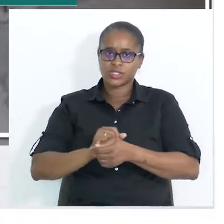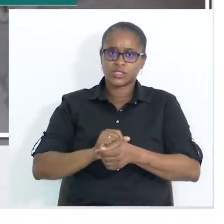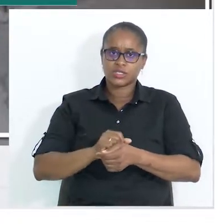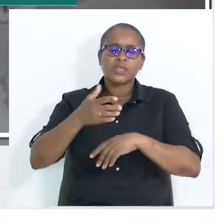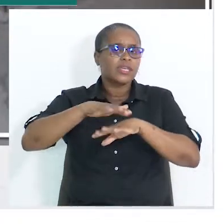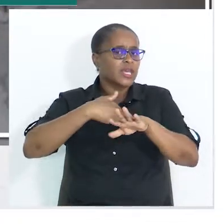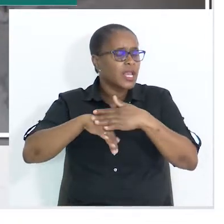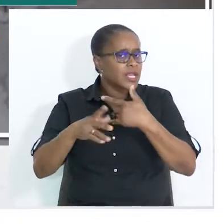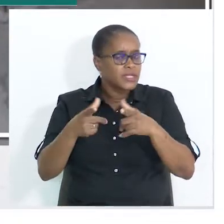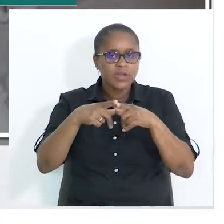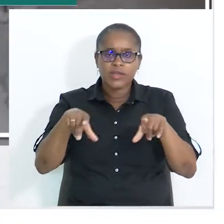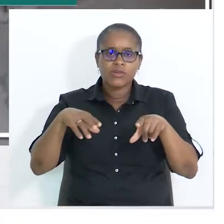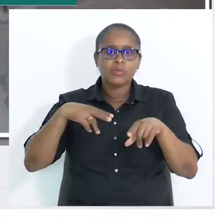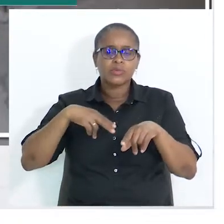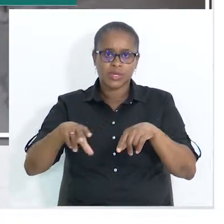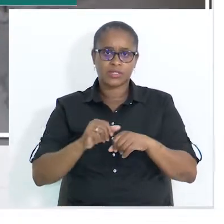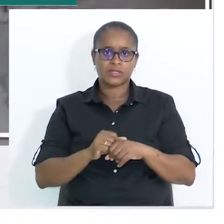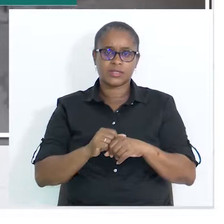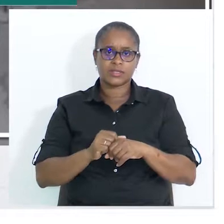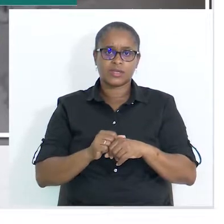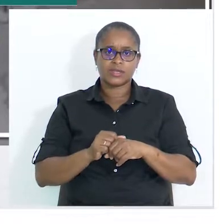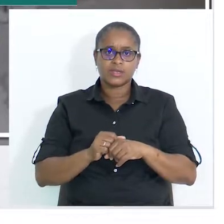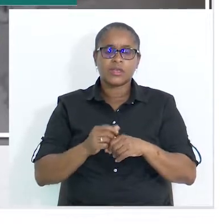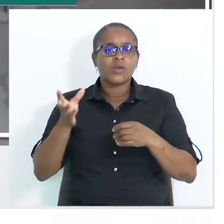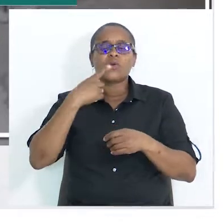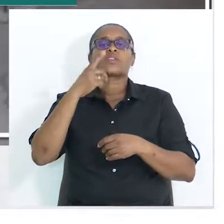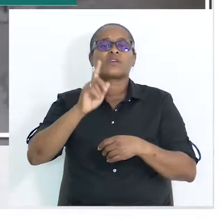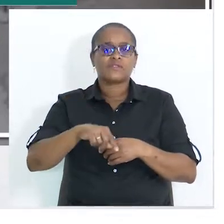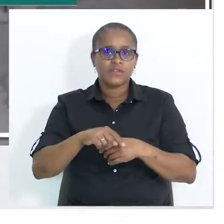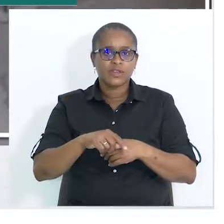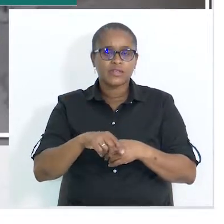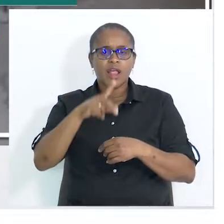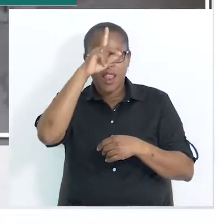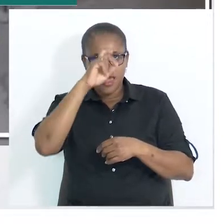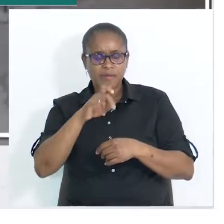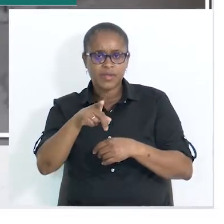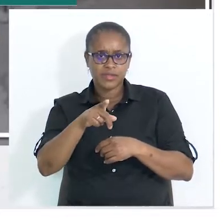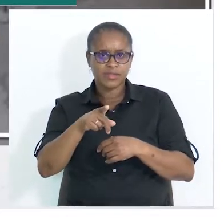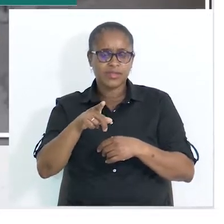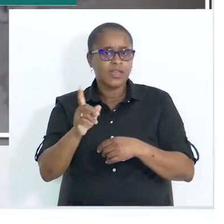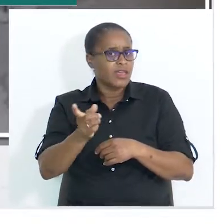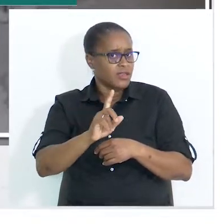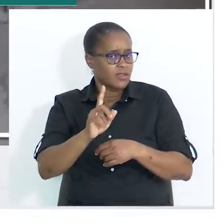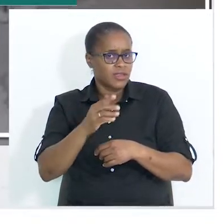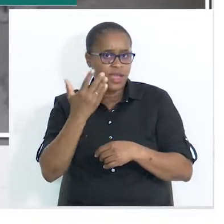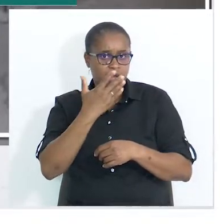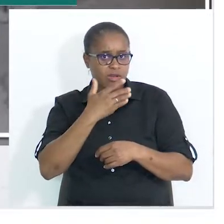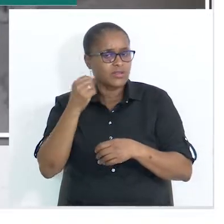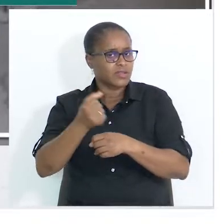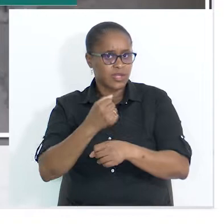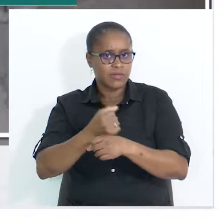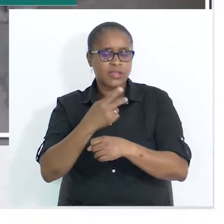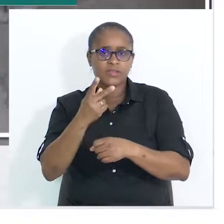que realizam a língua portuguesa. Mais uma vez, lembra-te que na outra aula a gente trabalhou